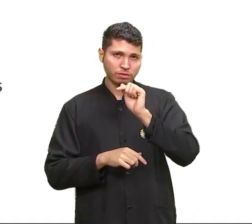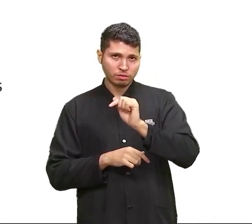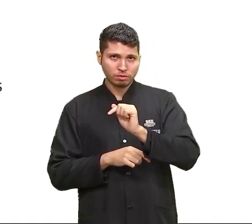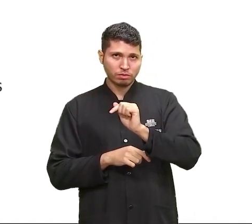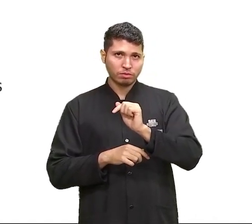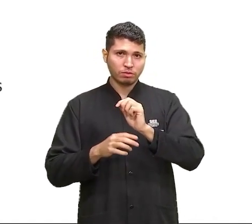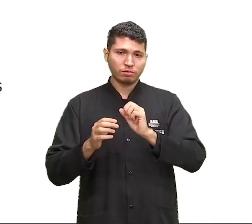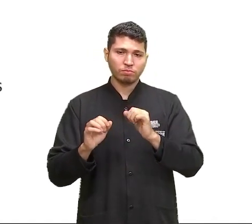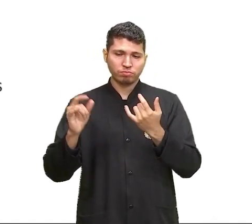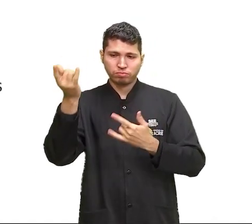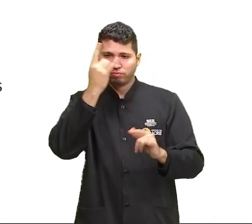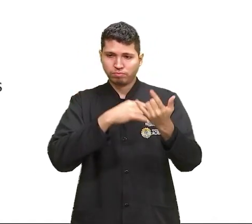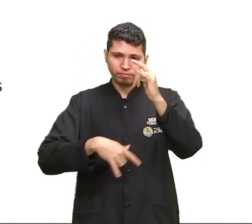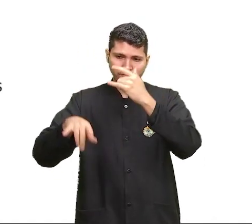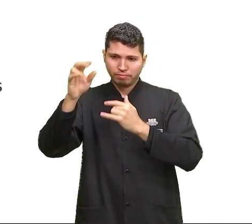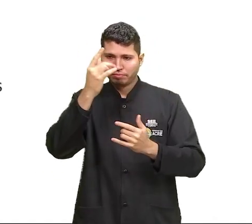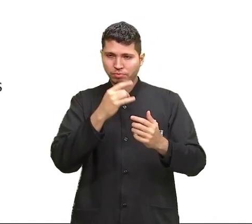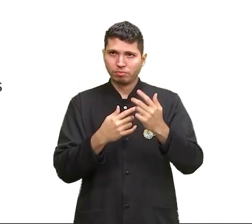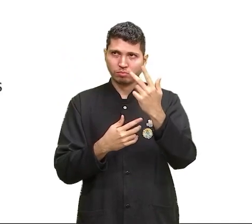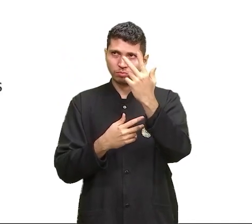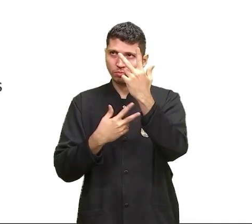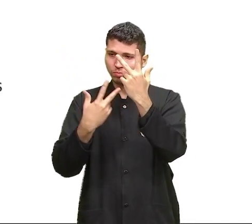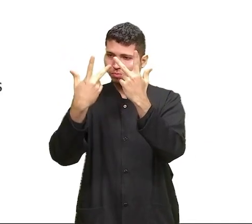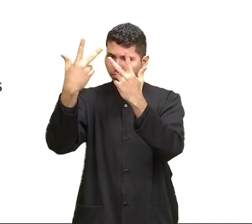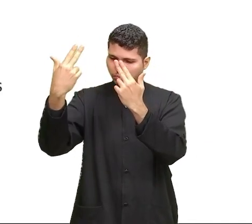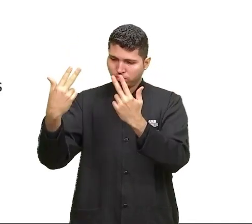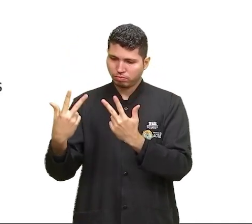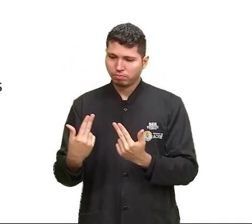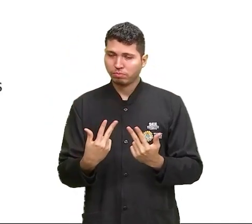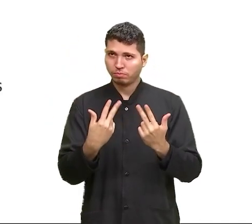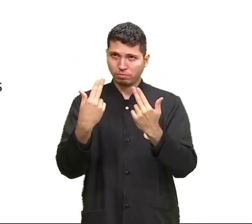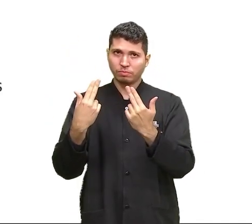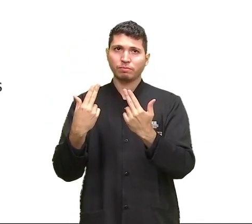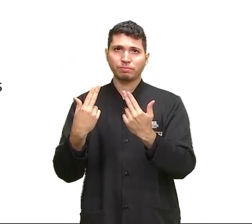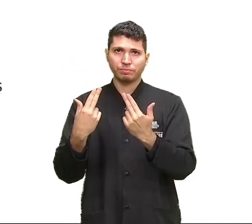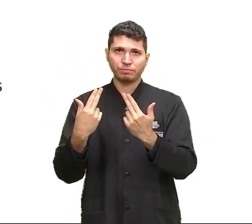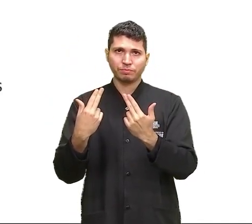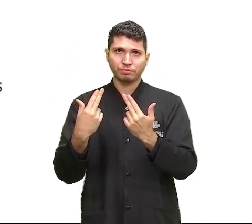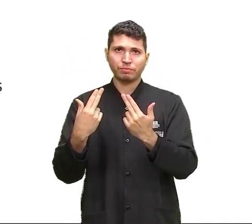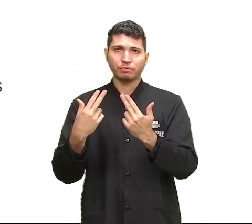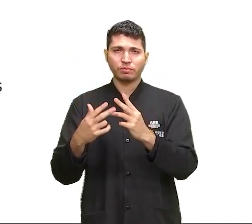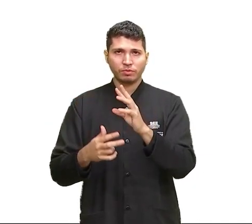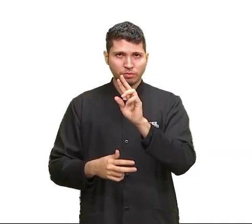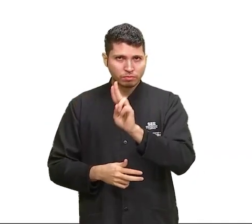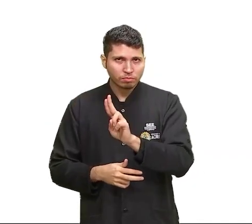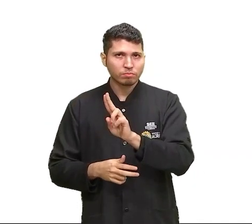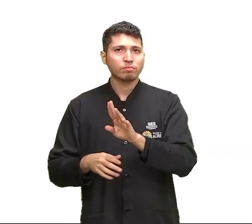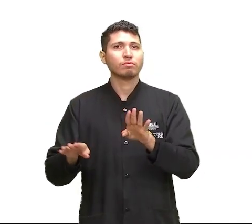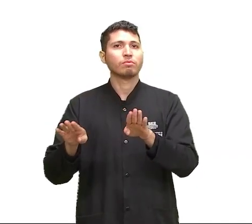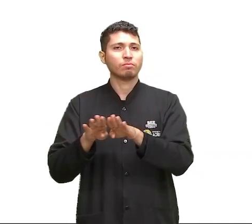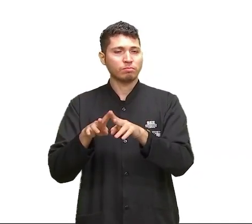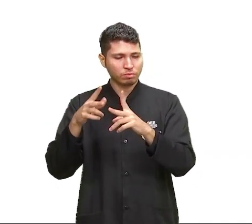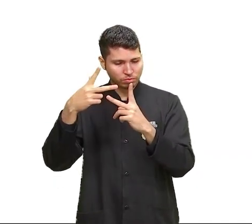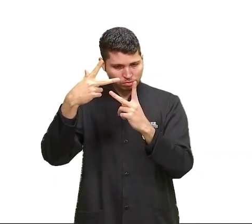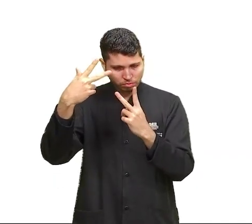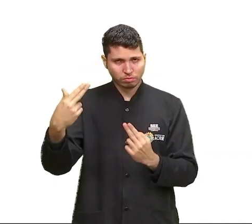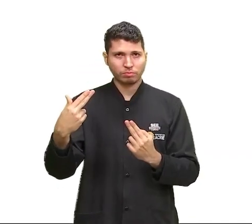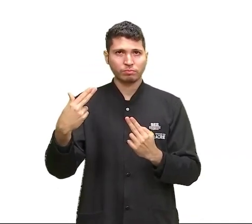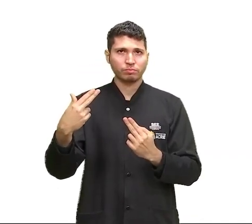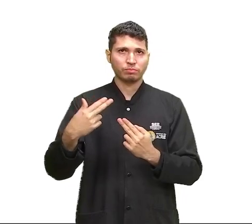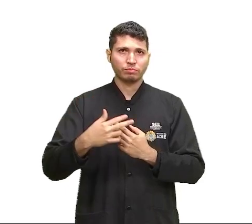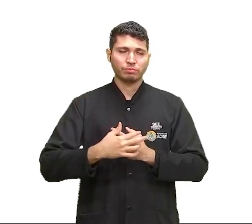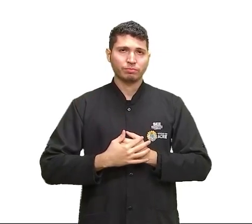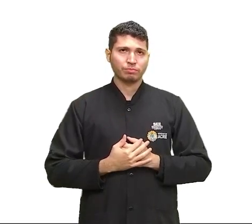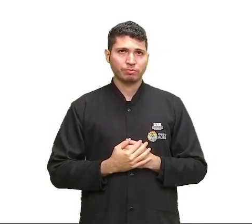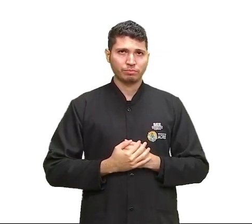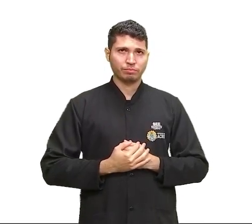que o brilho é igual, né? E também a tensão que passa por eles também é igual. Tá. O que